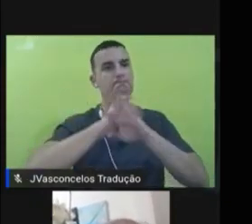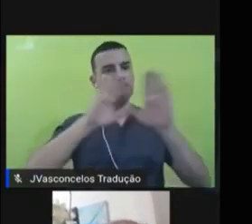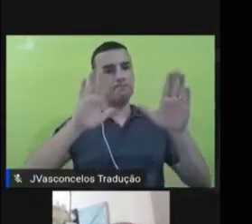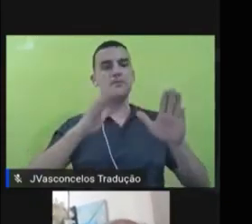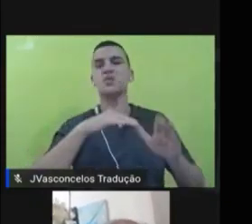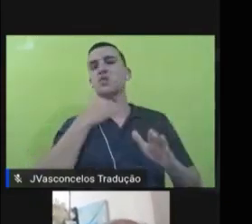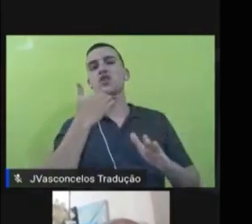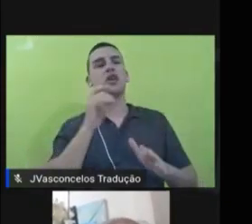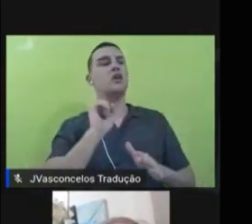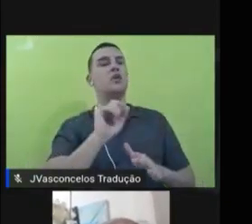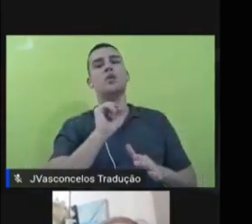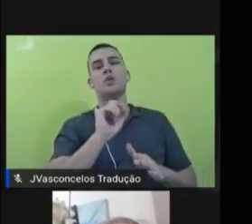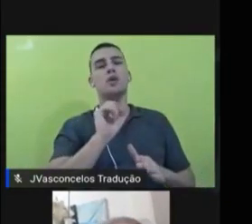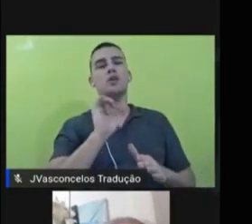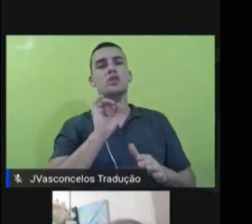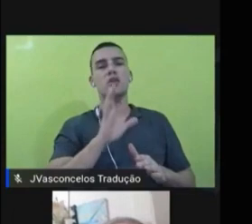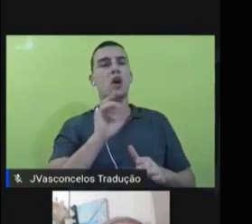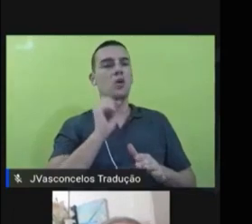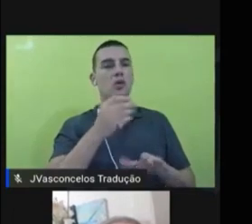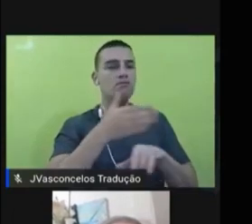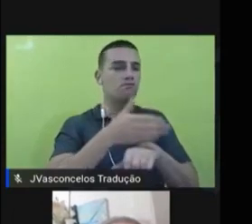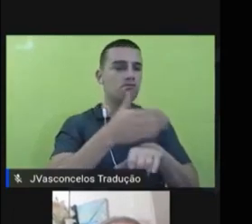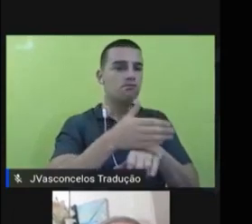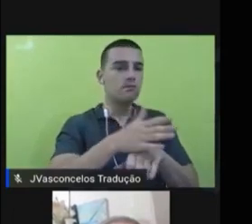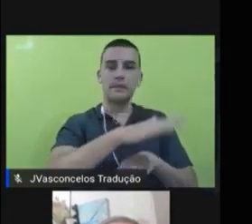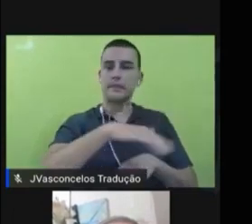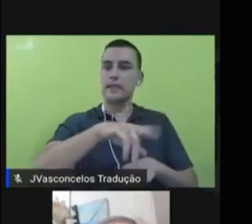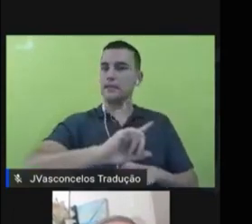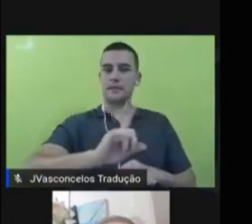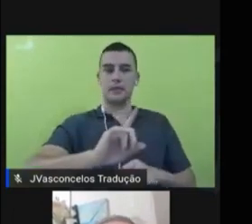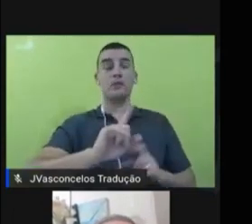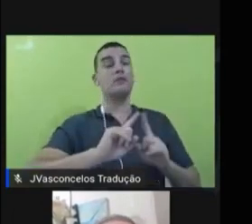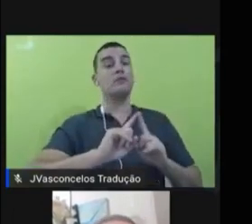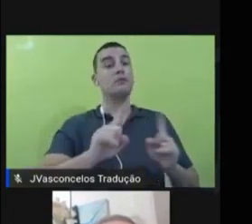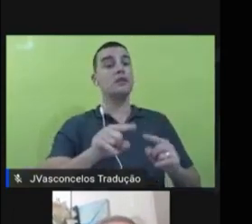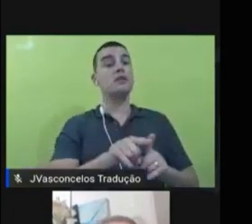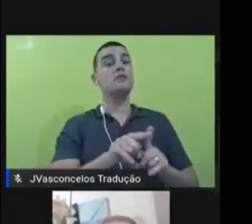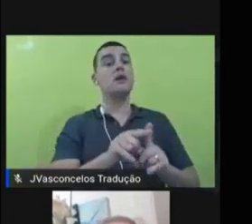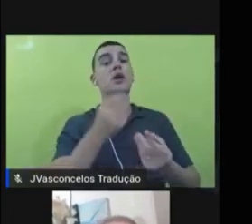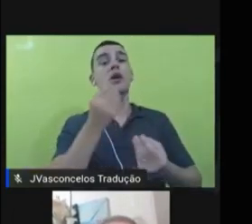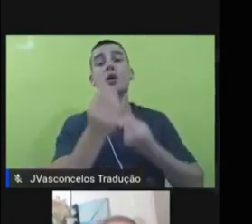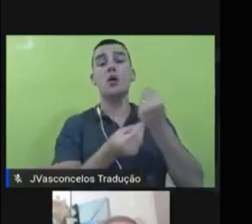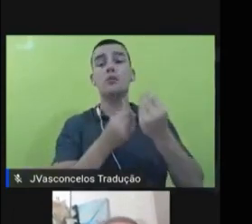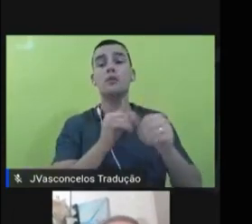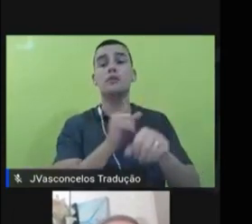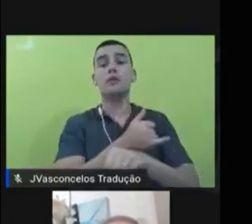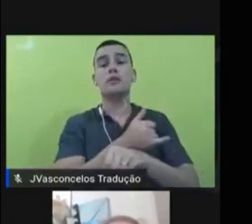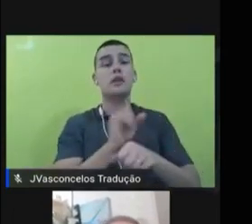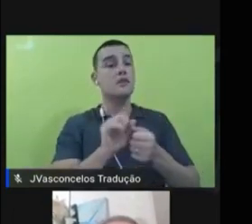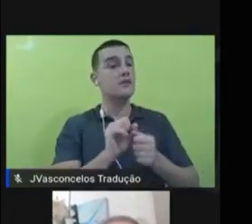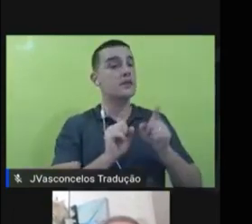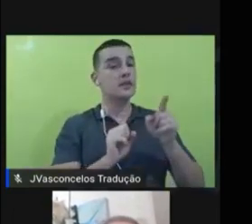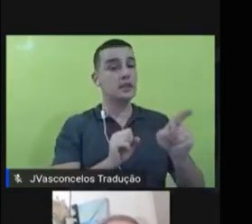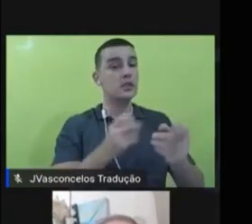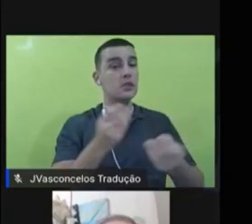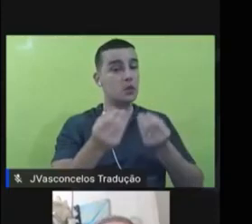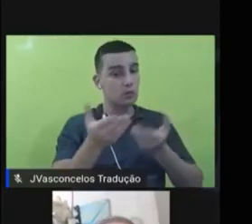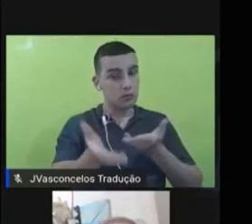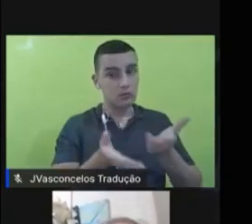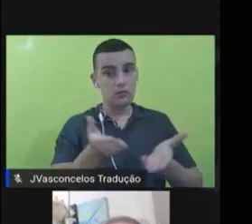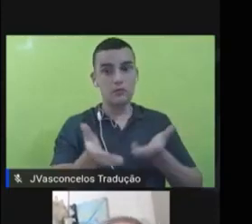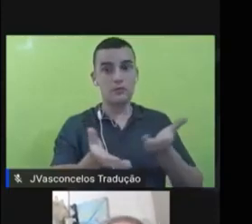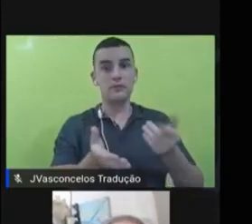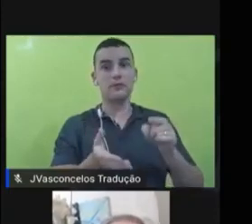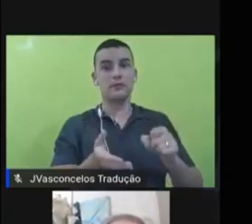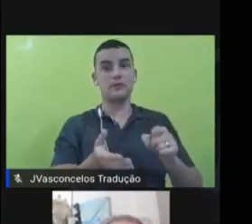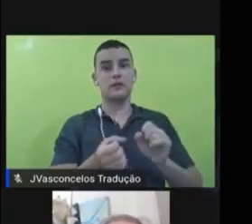dar frequência para essa criança, esse jovem, mas é de que forma esse atendimento pode promover o link